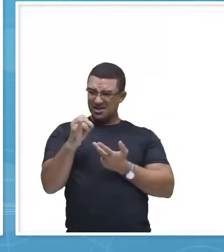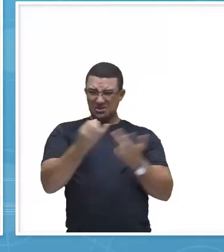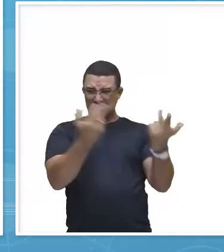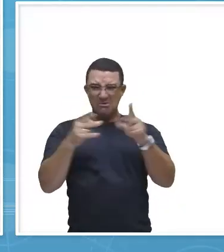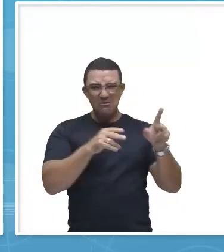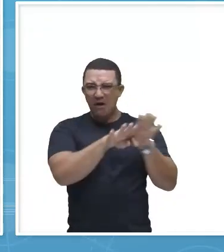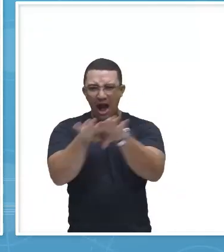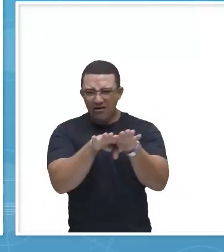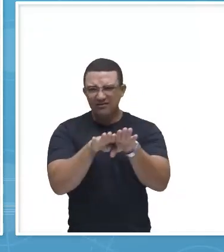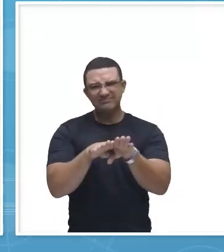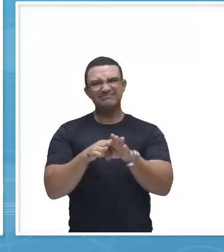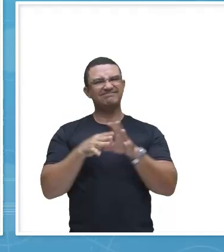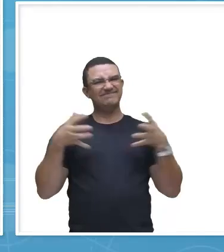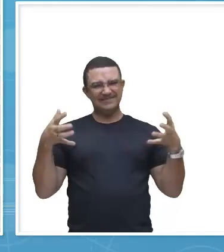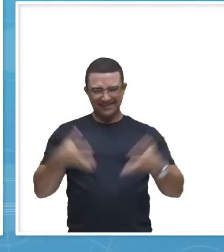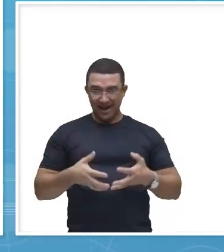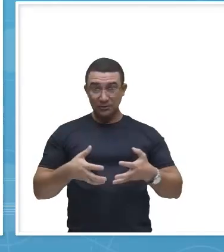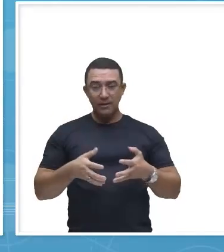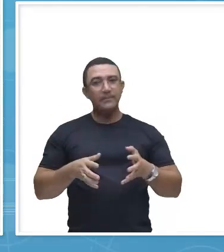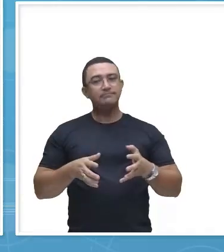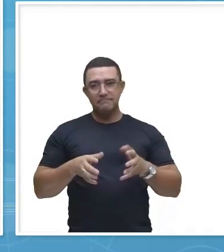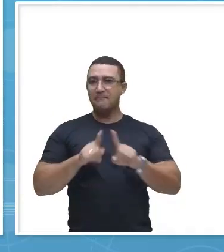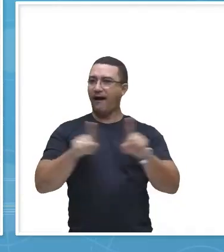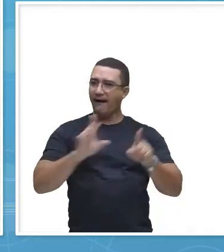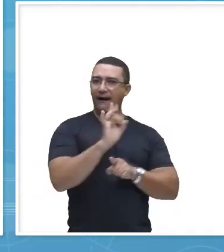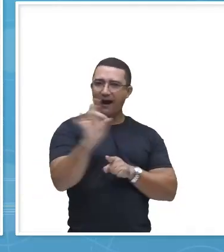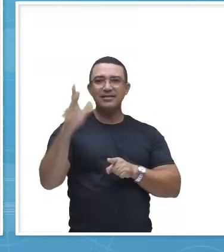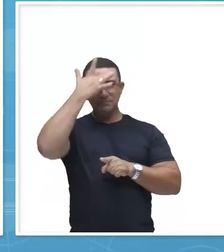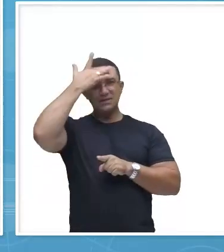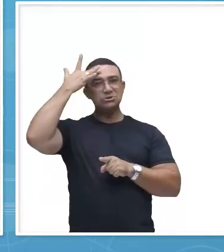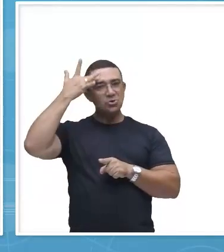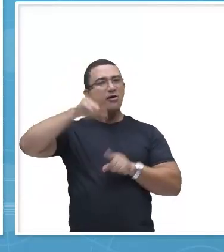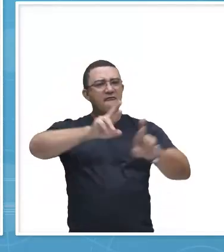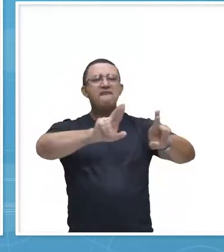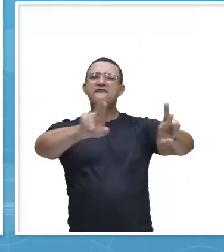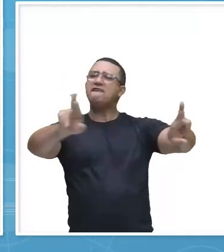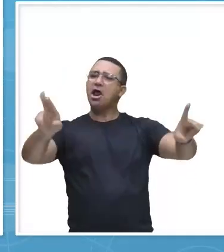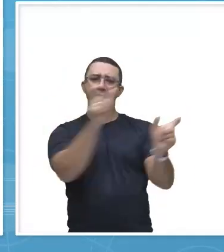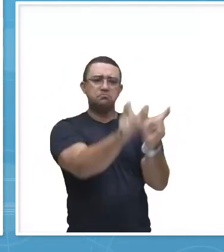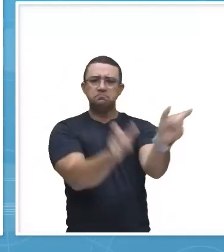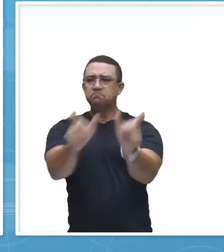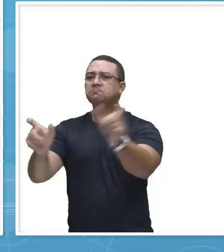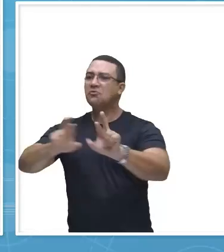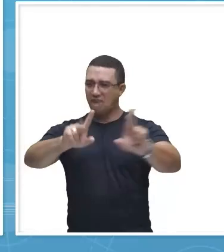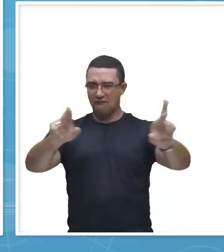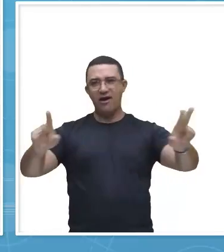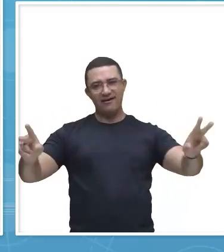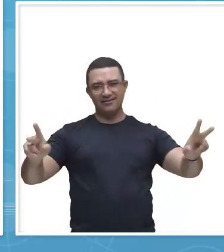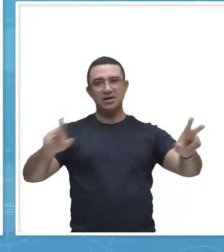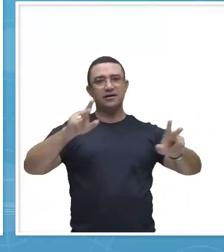uma particularidade, tem uma diferença. Então, esse fato de nós sermos diferentes fez com que a sociedade também